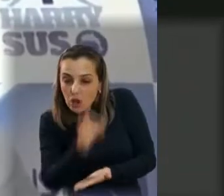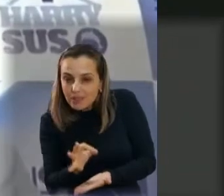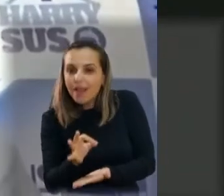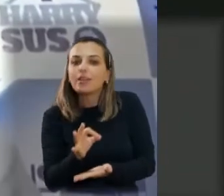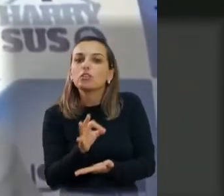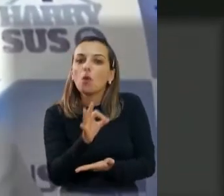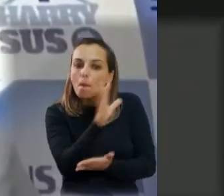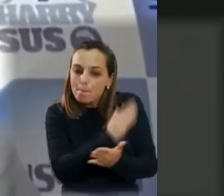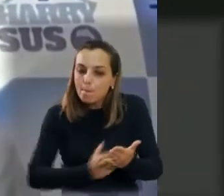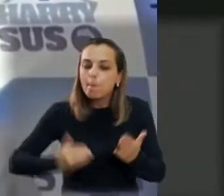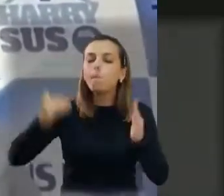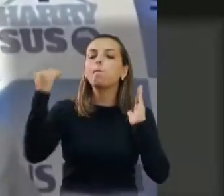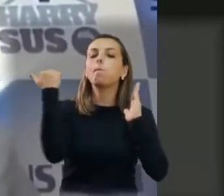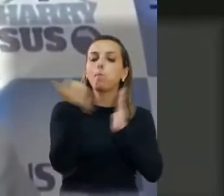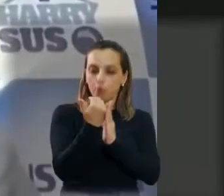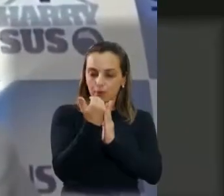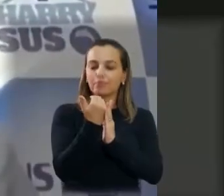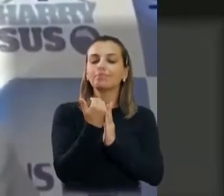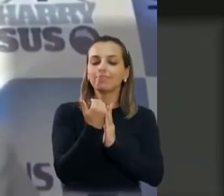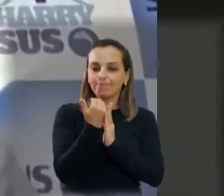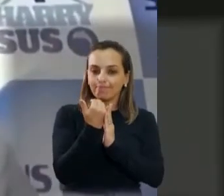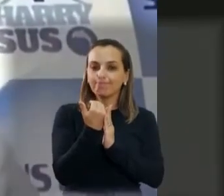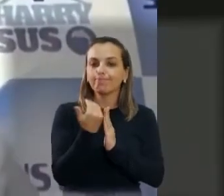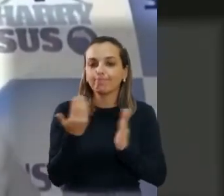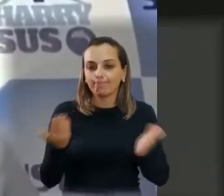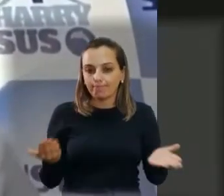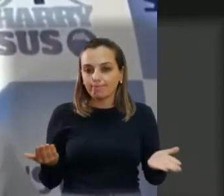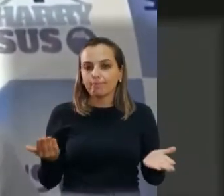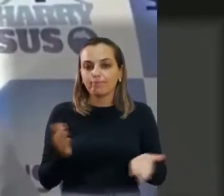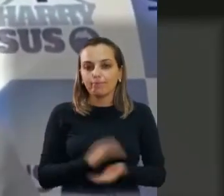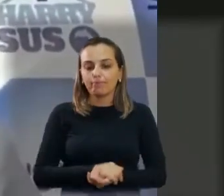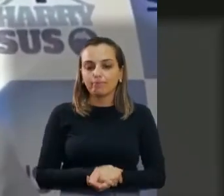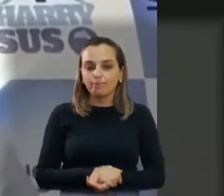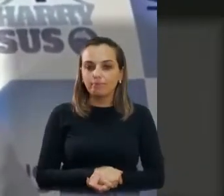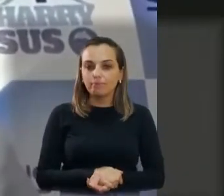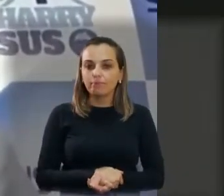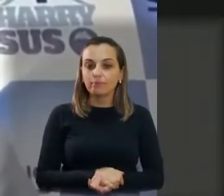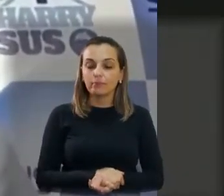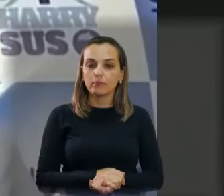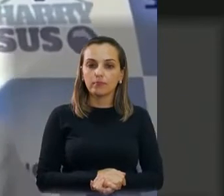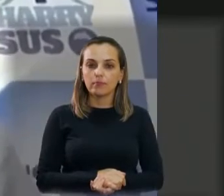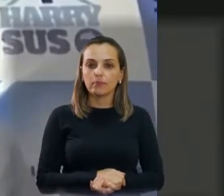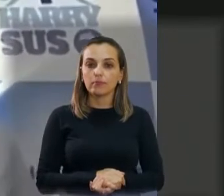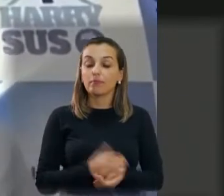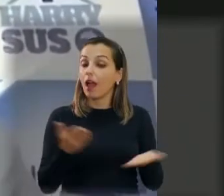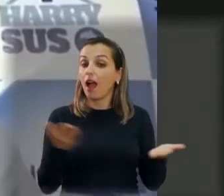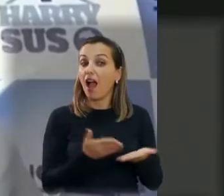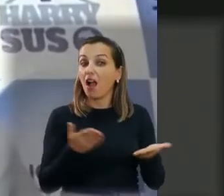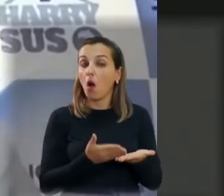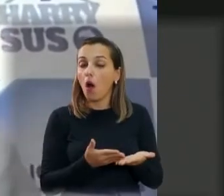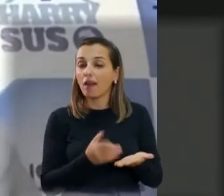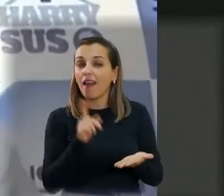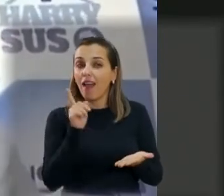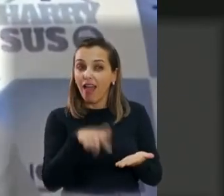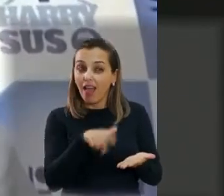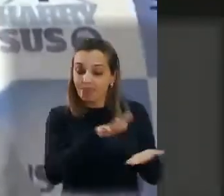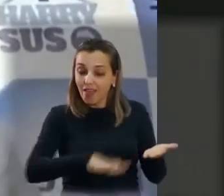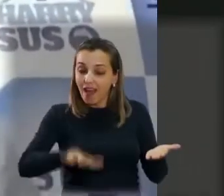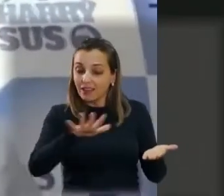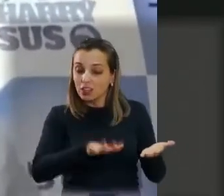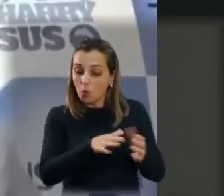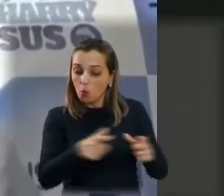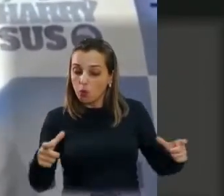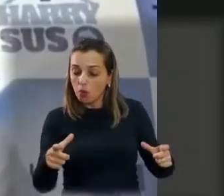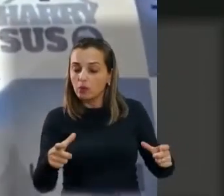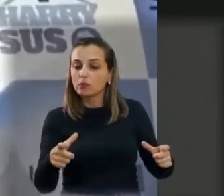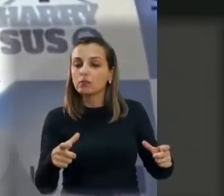400% de UTI e enfermaria. Temos agora um alento, né, para a região,